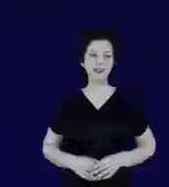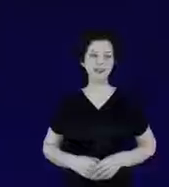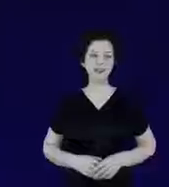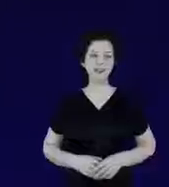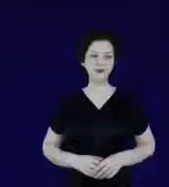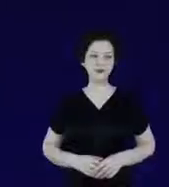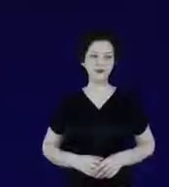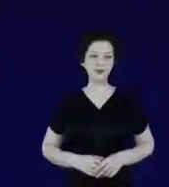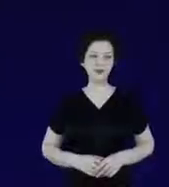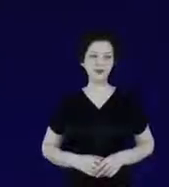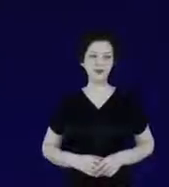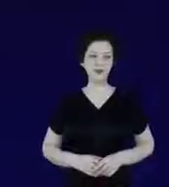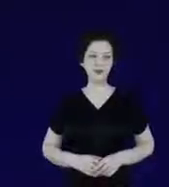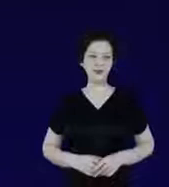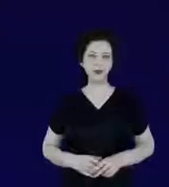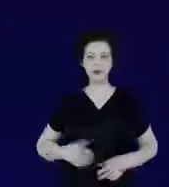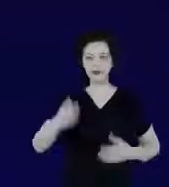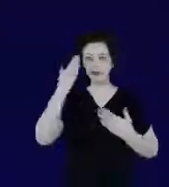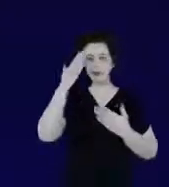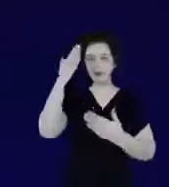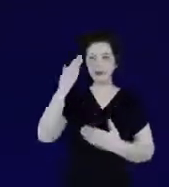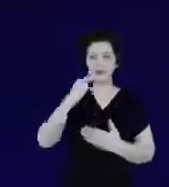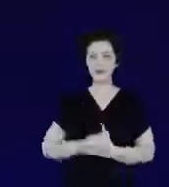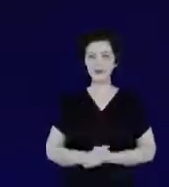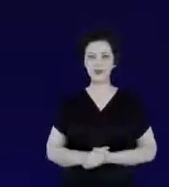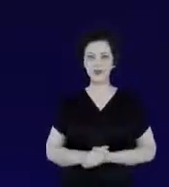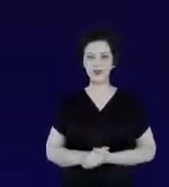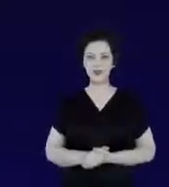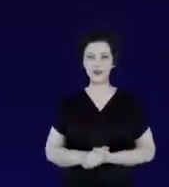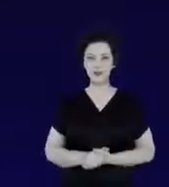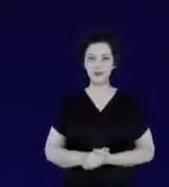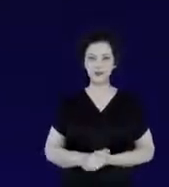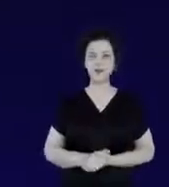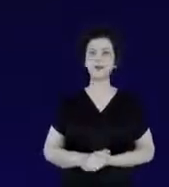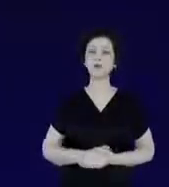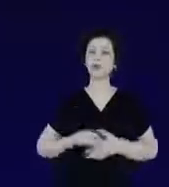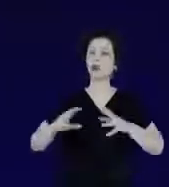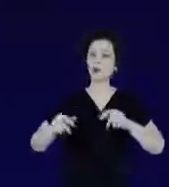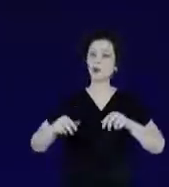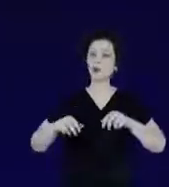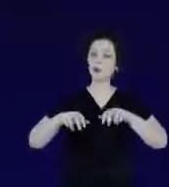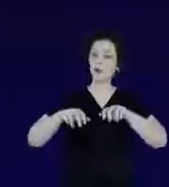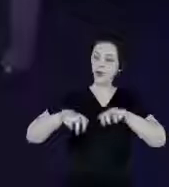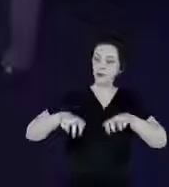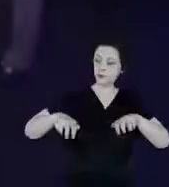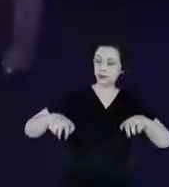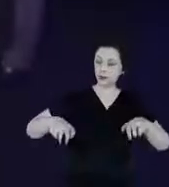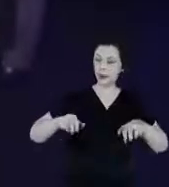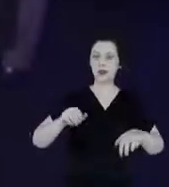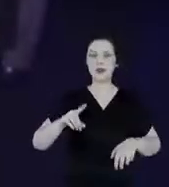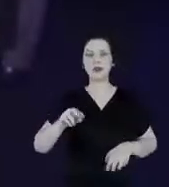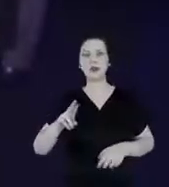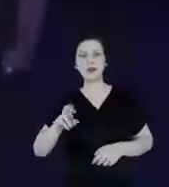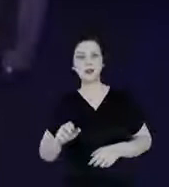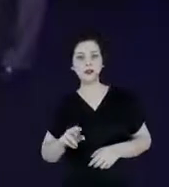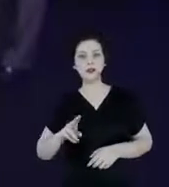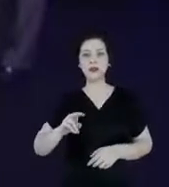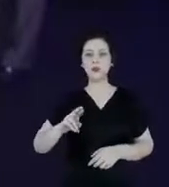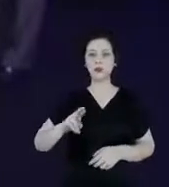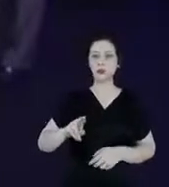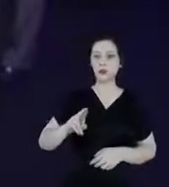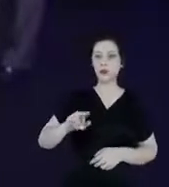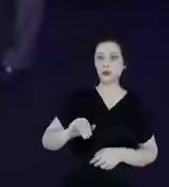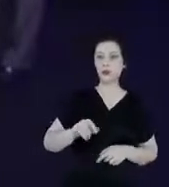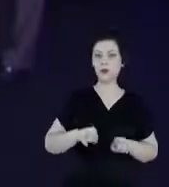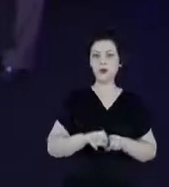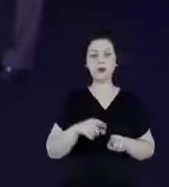Bom, nós que agradecemos a participação de todos aqui, o Gustavo Estrela, Agnes da Costa, o André Peptoni, Rui Altieri, também o